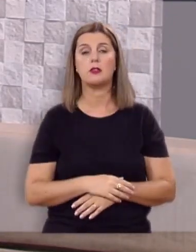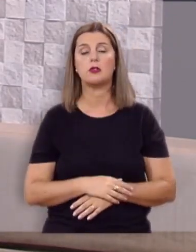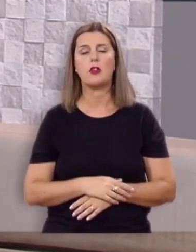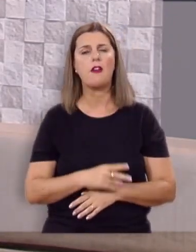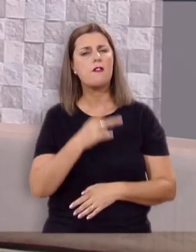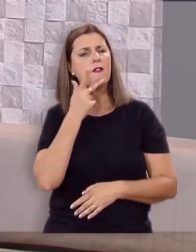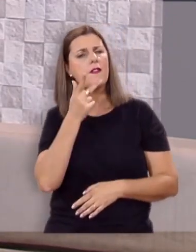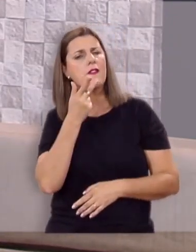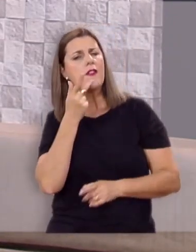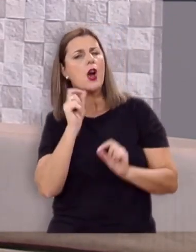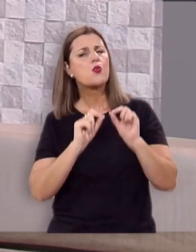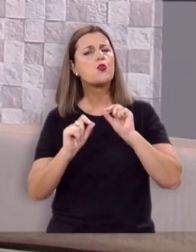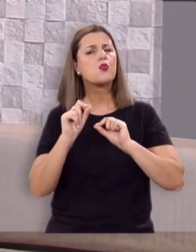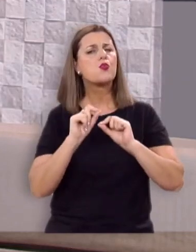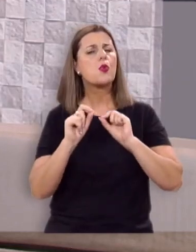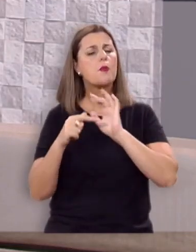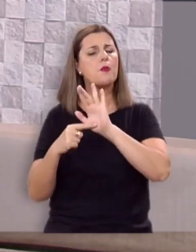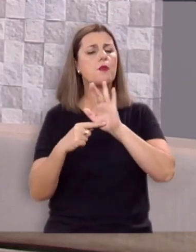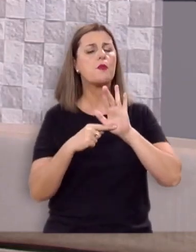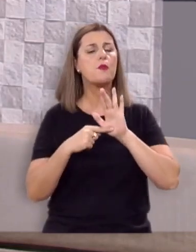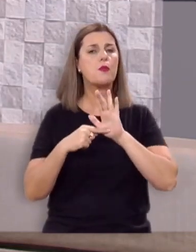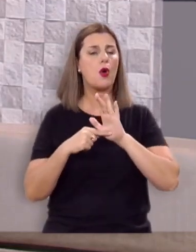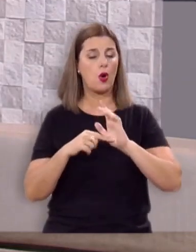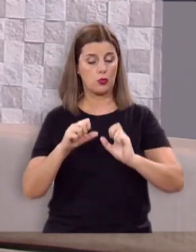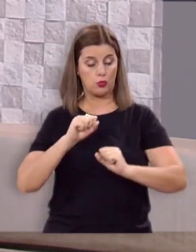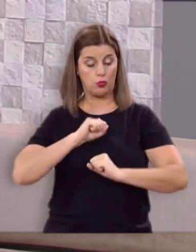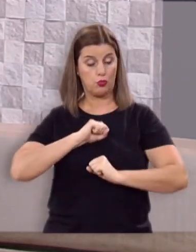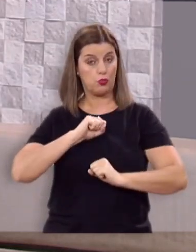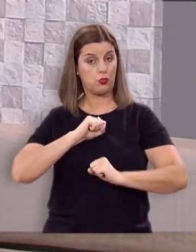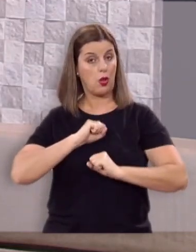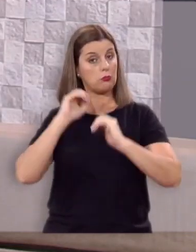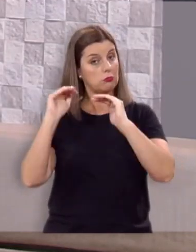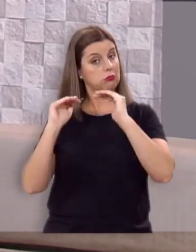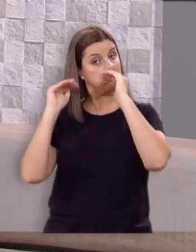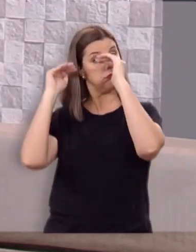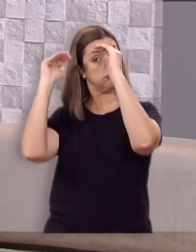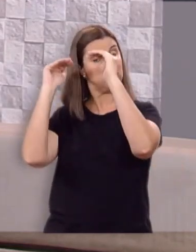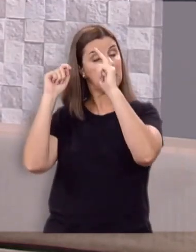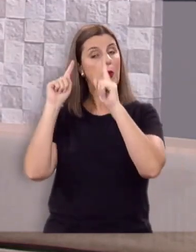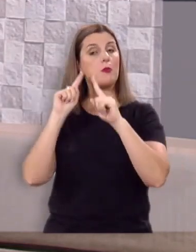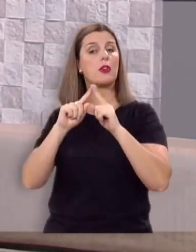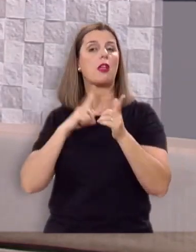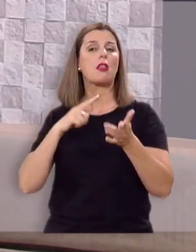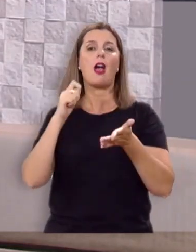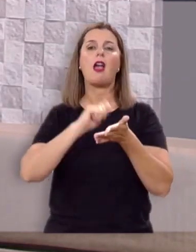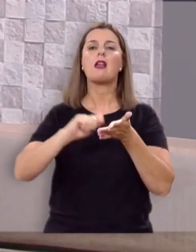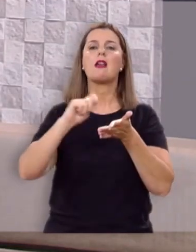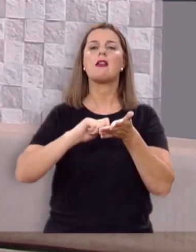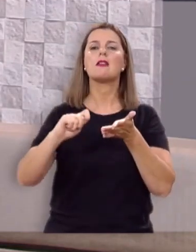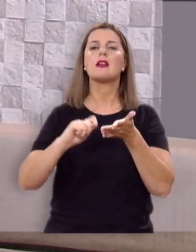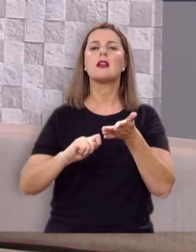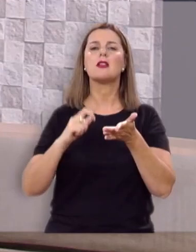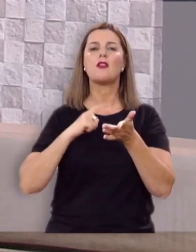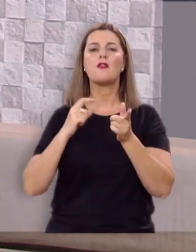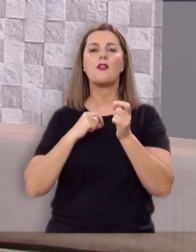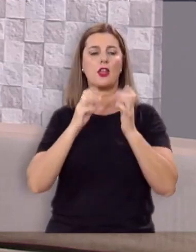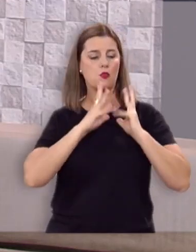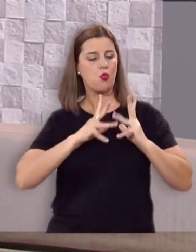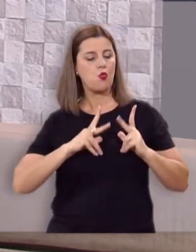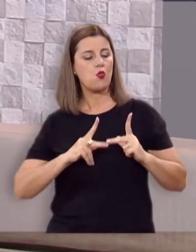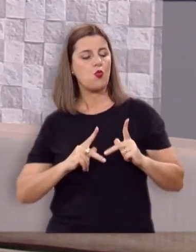3, o autor vai nos mostrar que ele é o sumo sacerdote, porque está escrito que ele fez a purificação